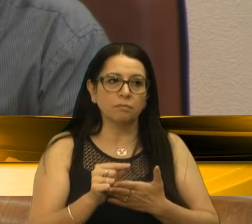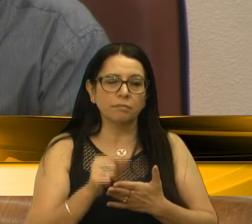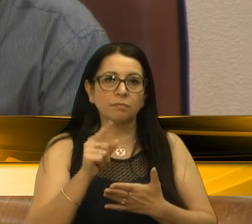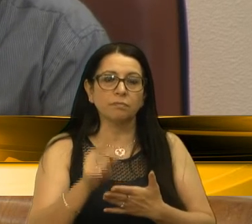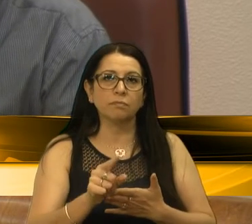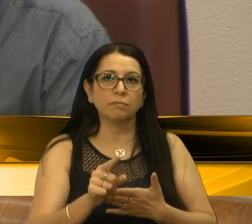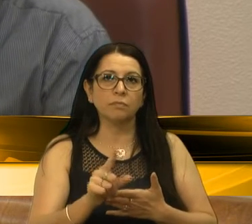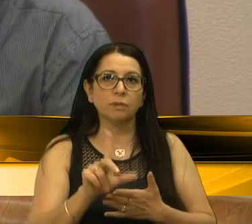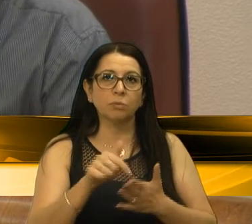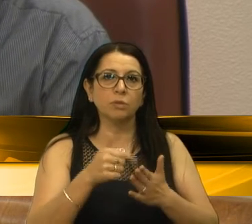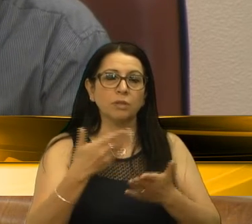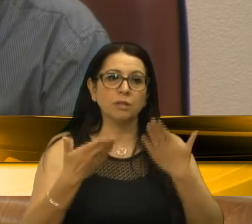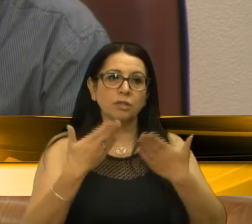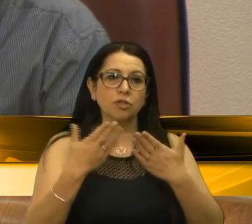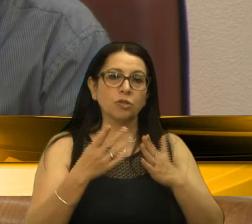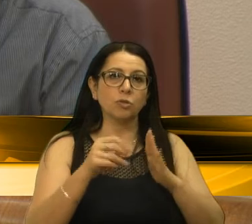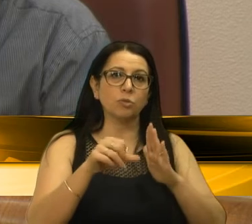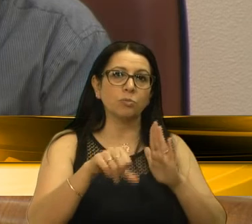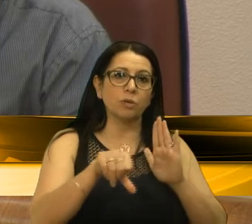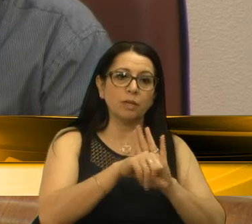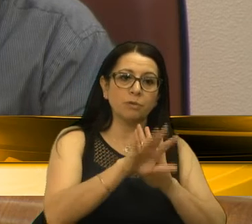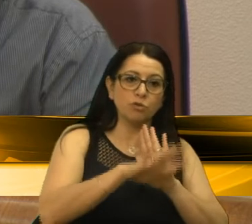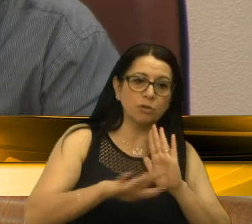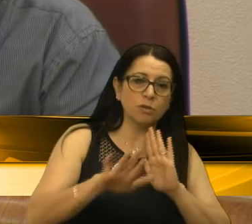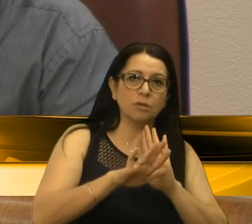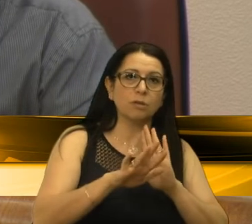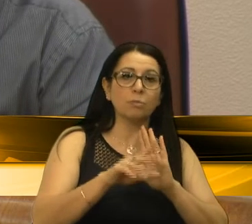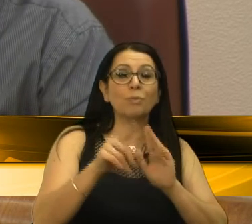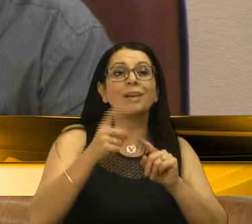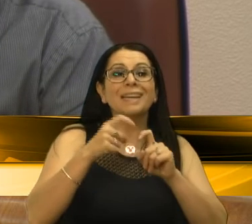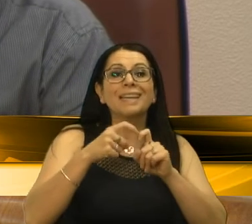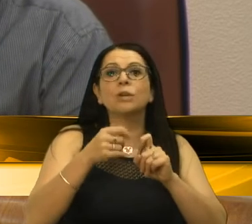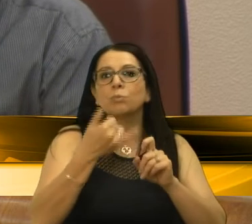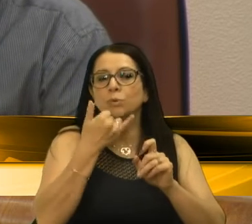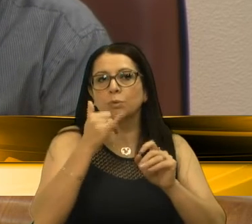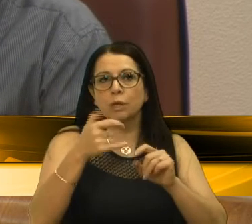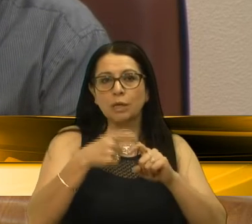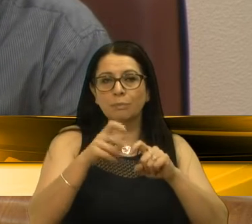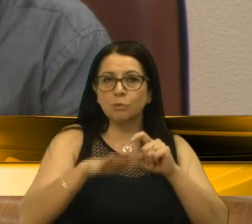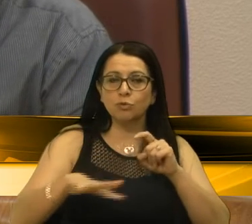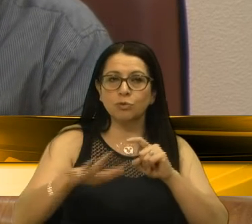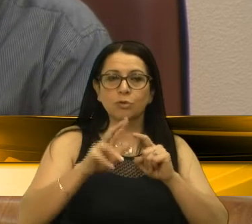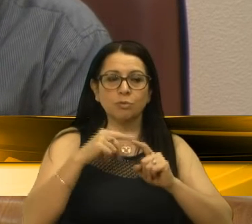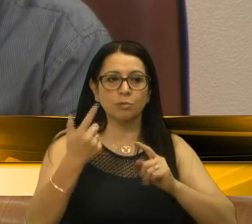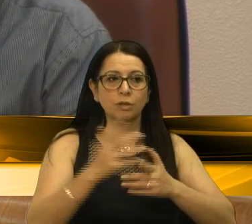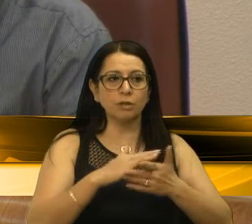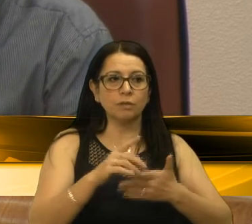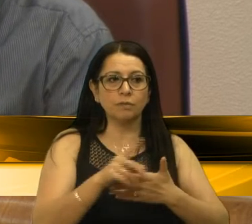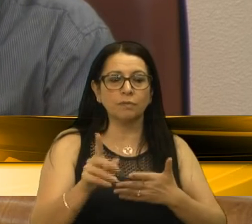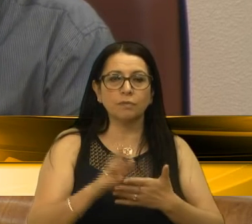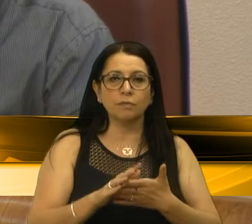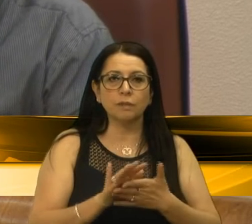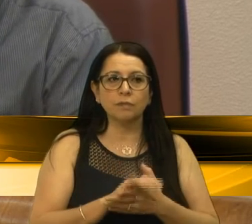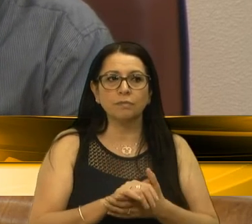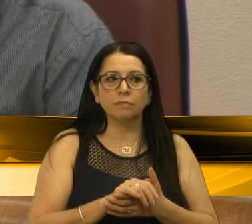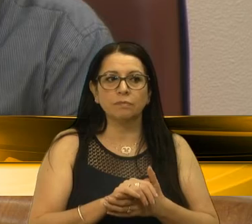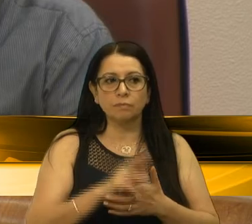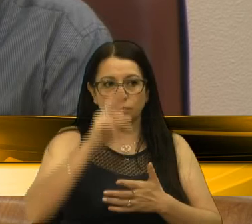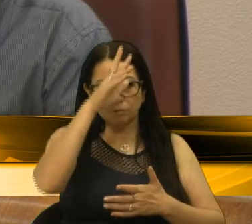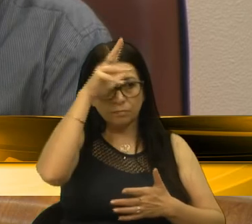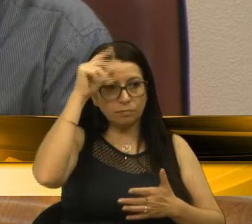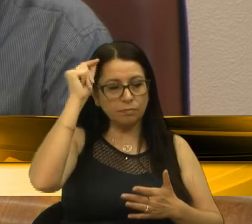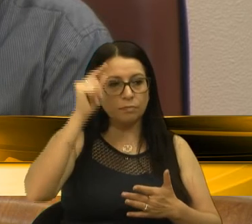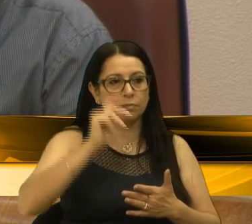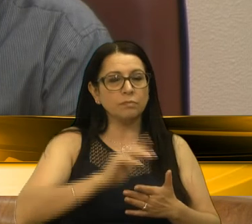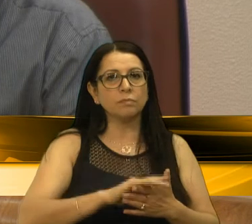crianças fossem atendidas por clínicos gerais e não por médicos pediatras. Mas ela fez a resolução. O Conselho fez a resolução. E o Prefeito, dentro dos dispositivos